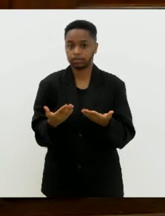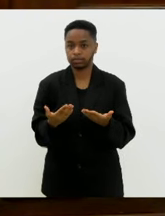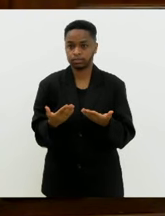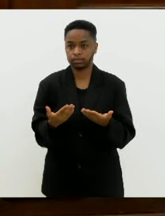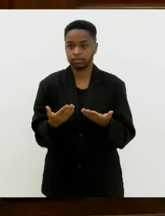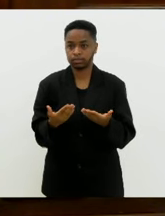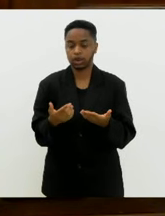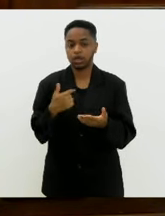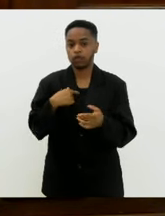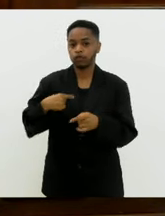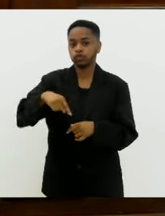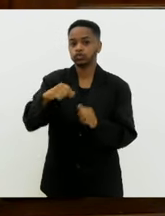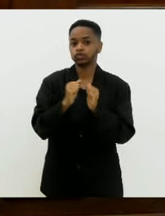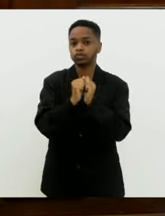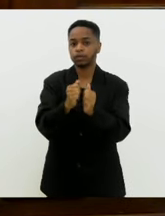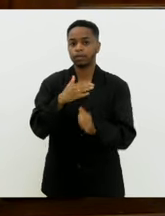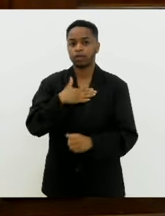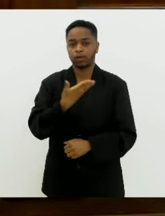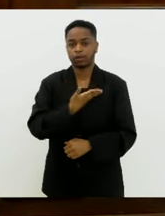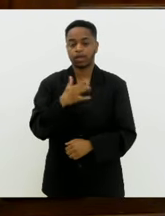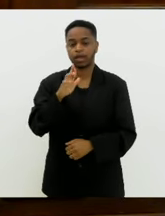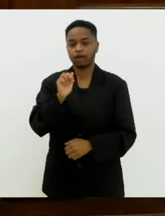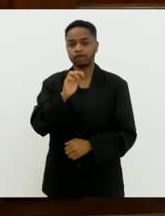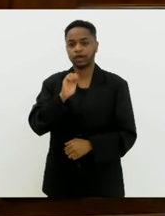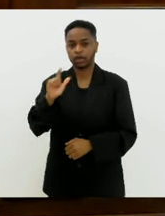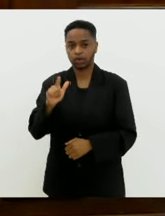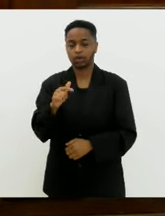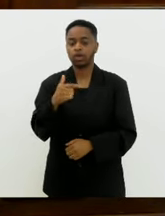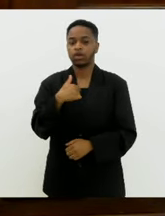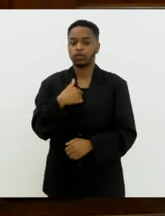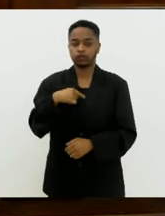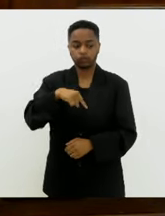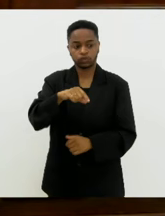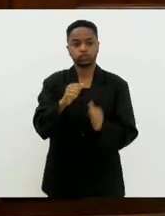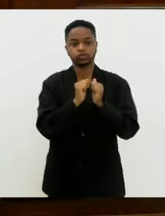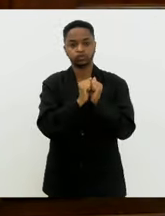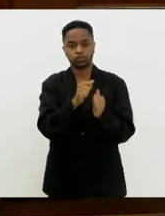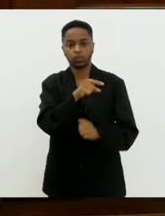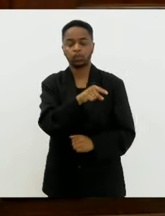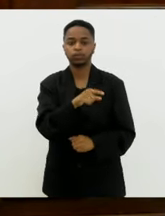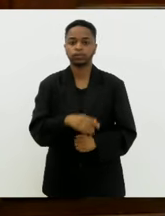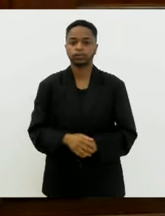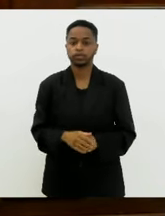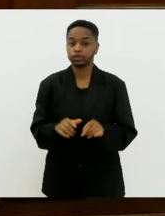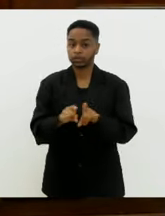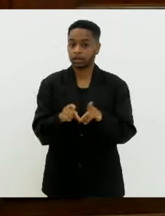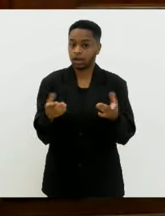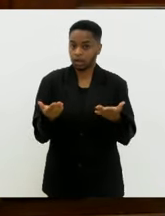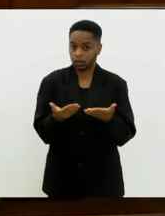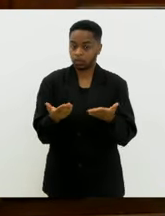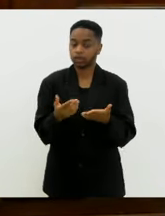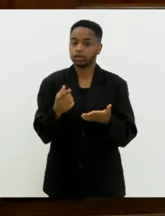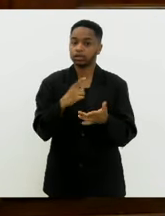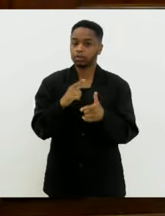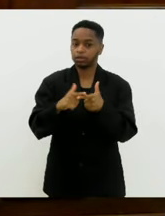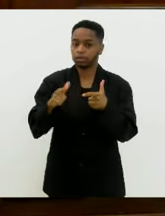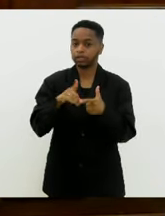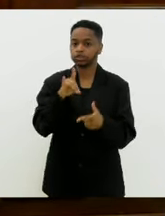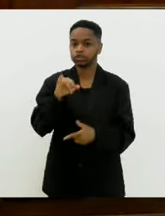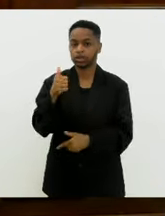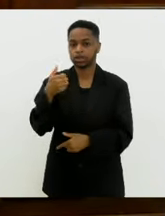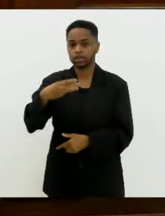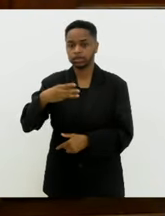meu amigo Rafael Oliveira, me ligou, Marcelo, está muito ruim, fui até lá. E agora tivemos essa dia 13 de